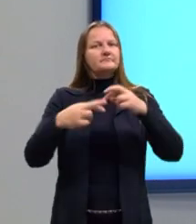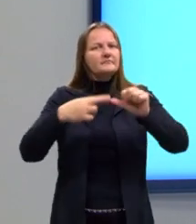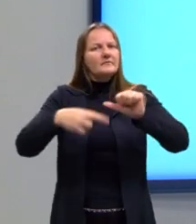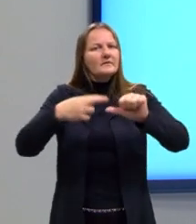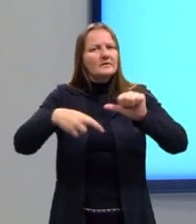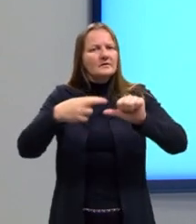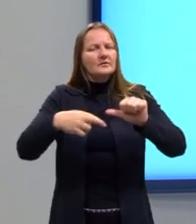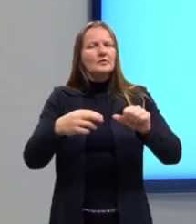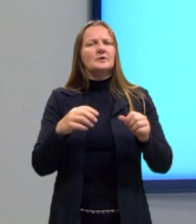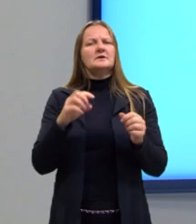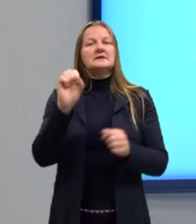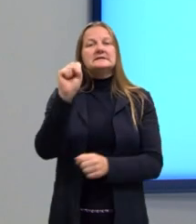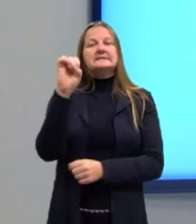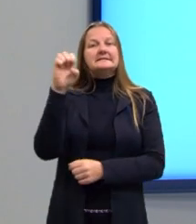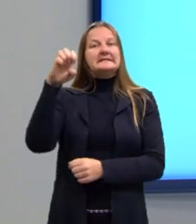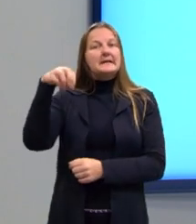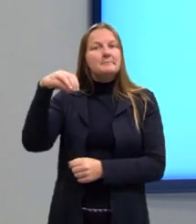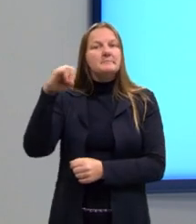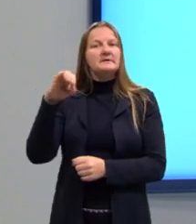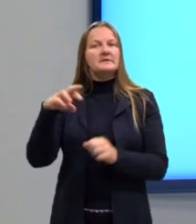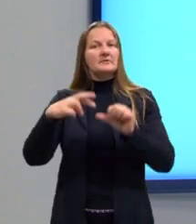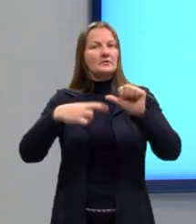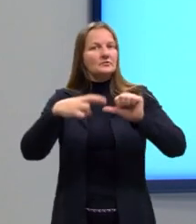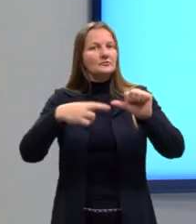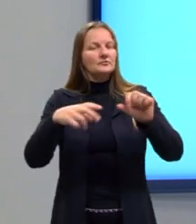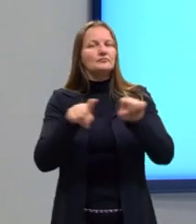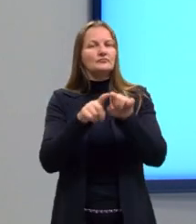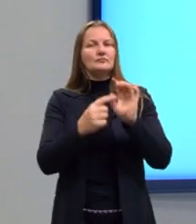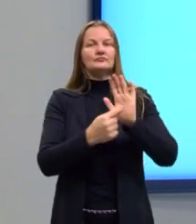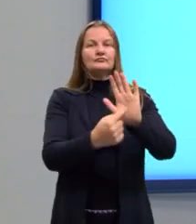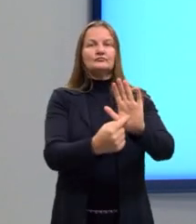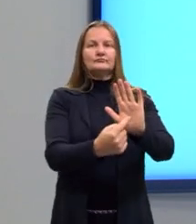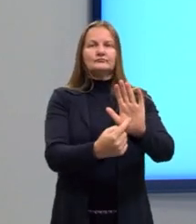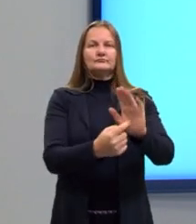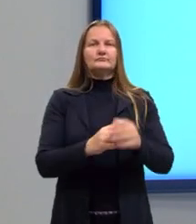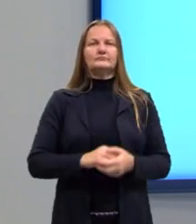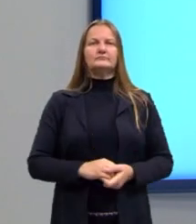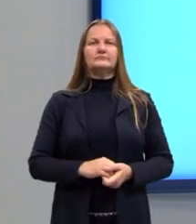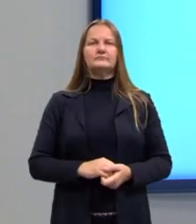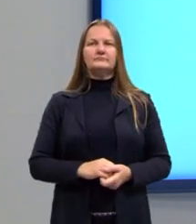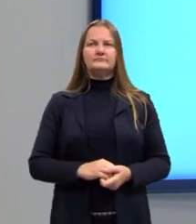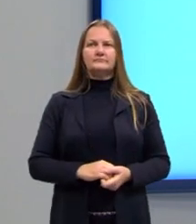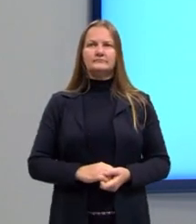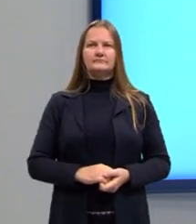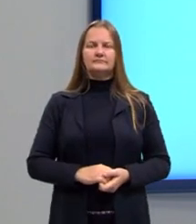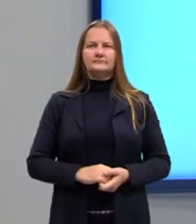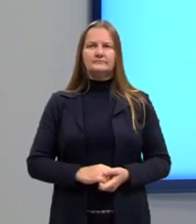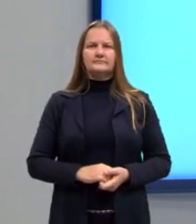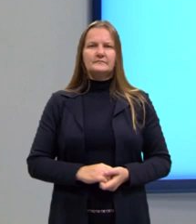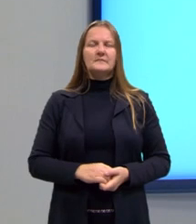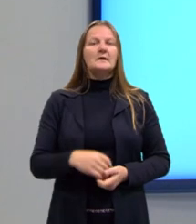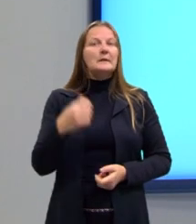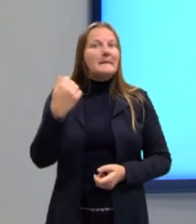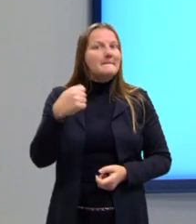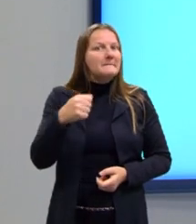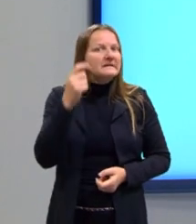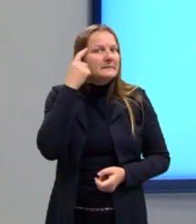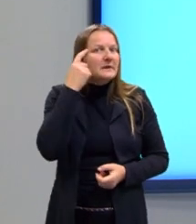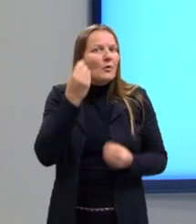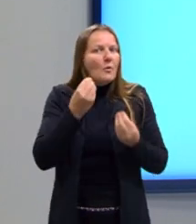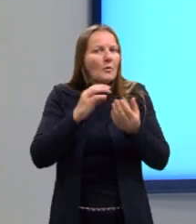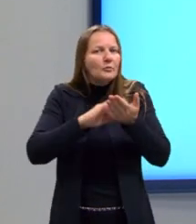reações ou semi reações aos não se apresentadas dessa forma vou apresentar para vocês as semi-reações e tem que saber